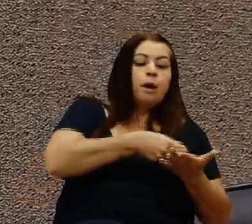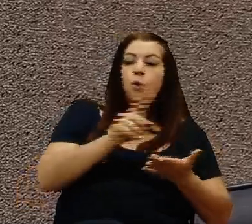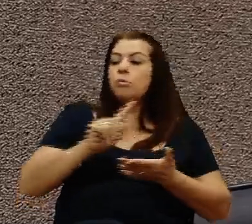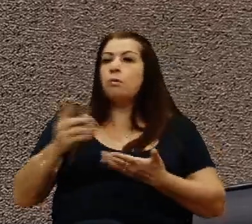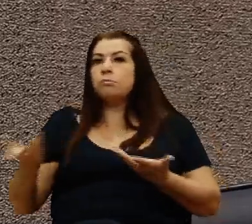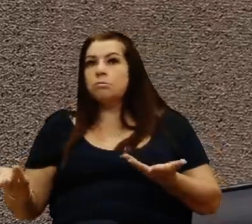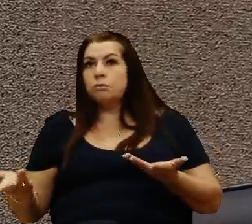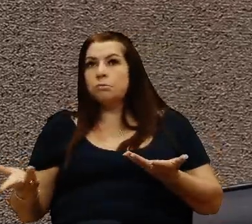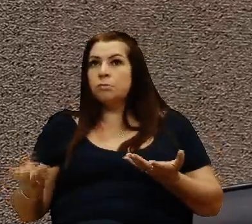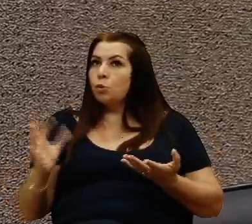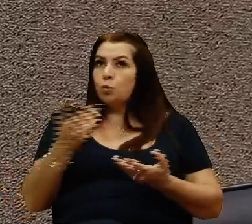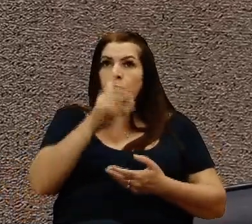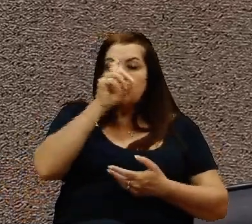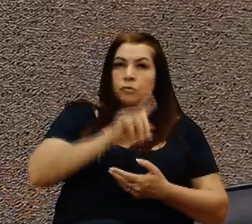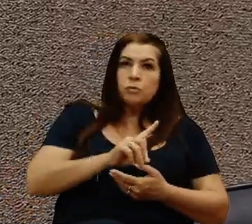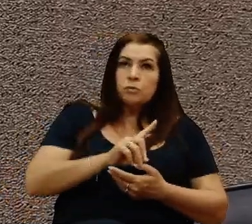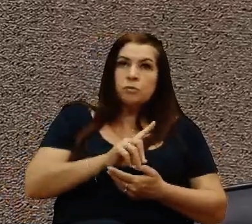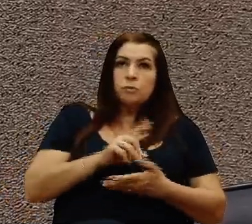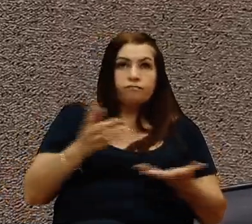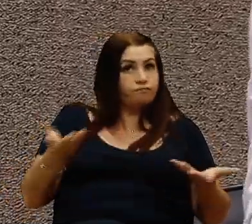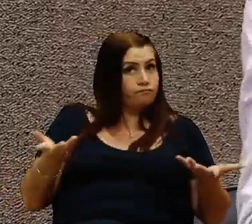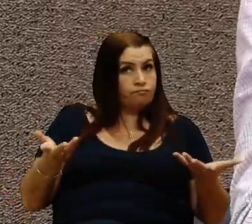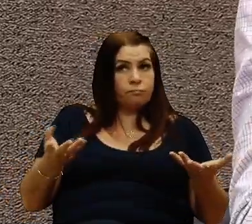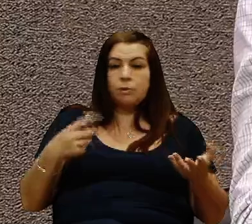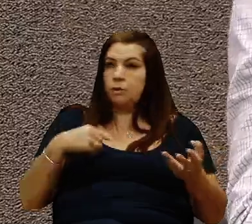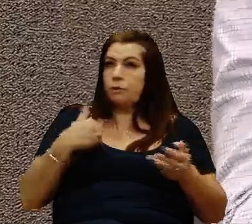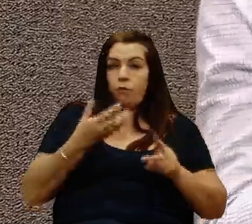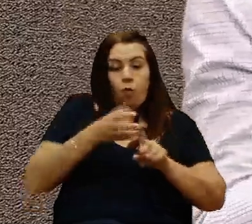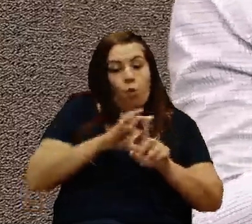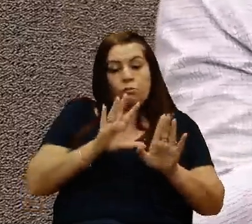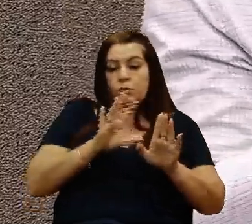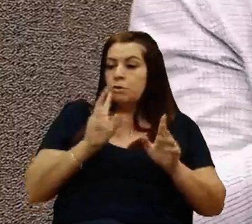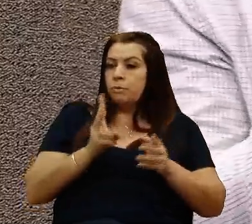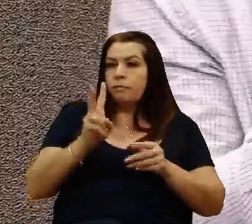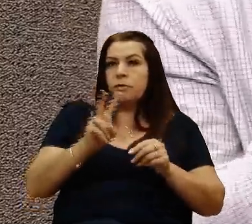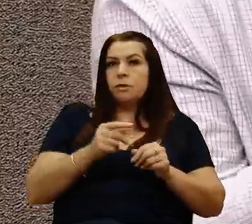têm direito? Isso eu sempre fui contra e sempre serei. Eu acho que a